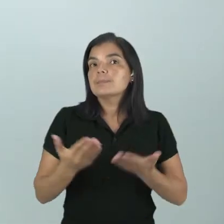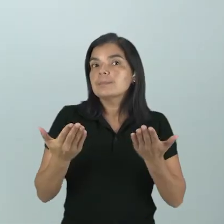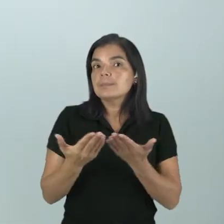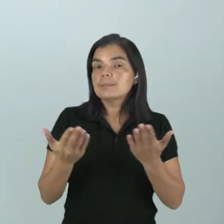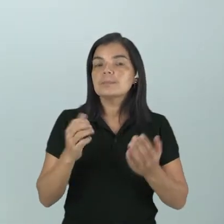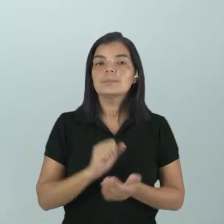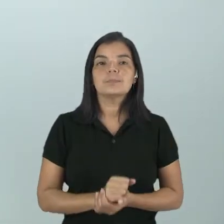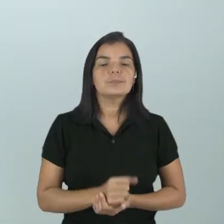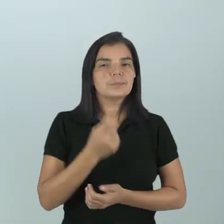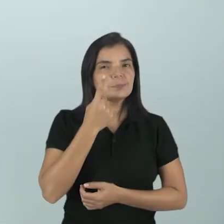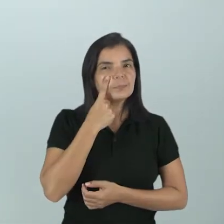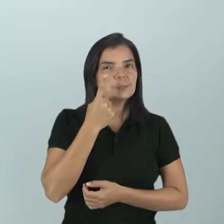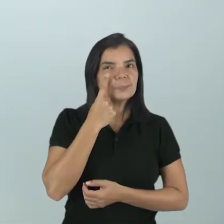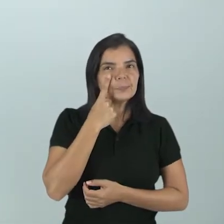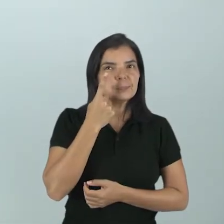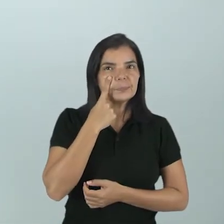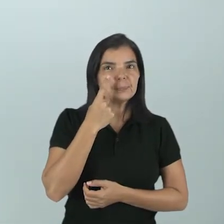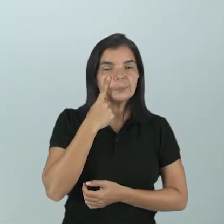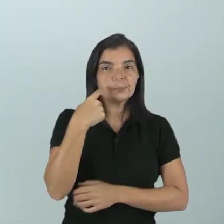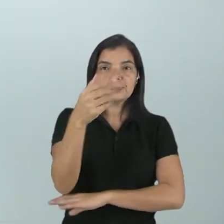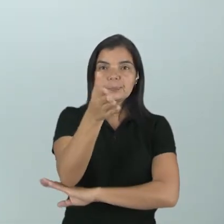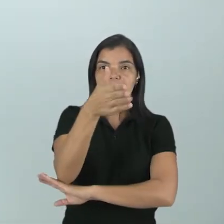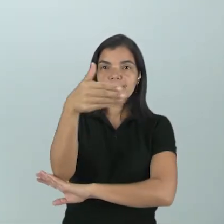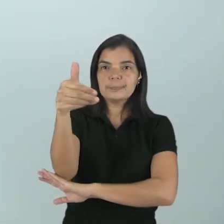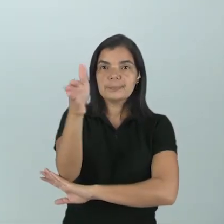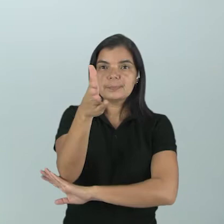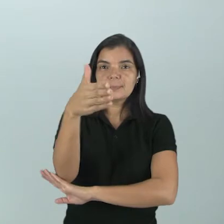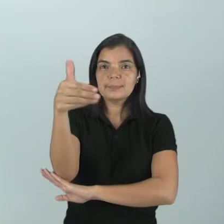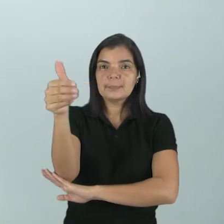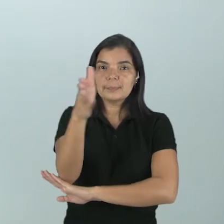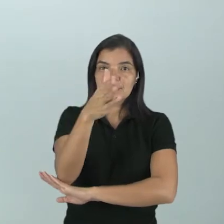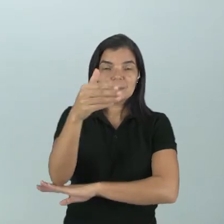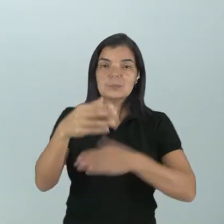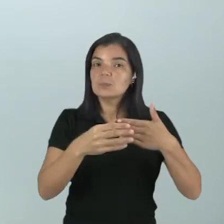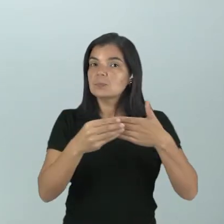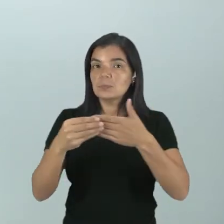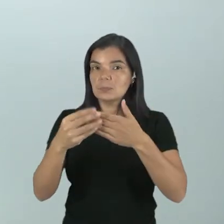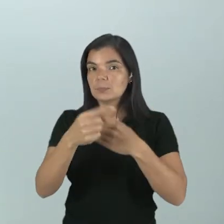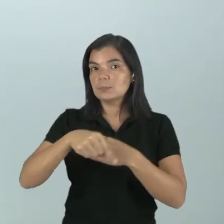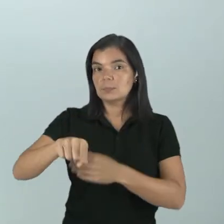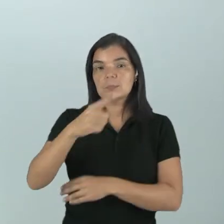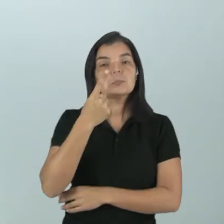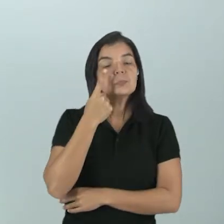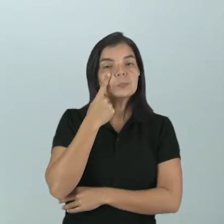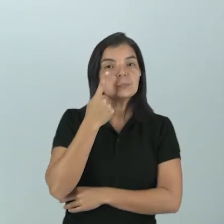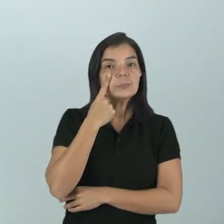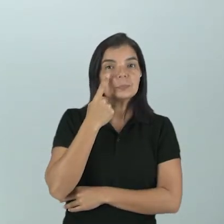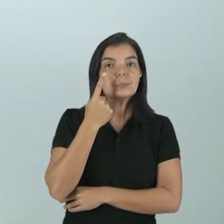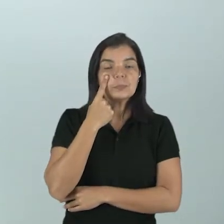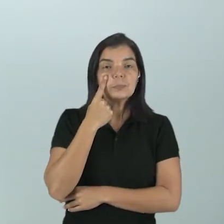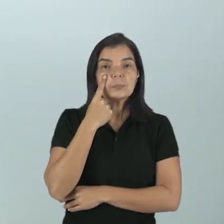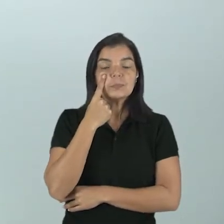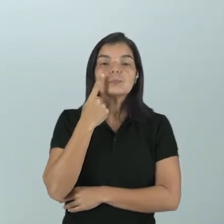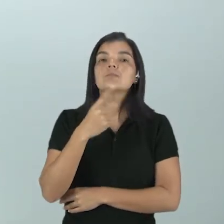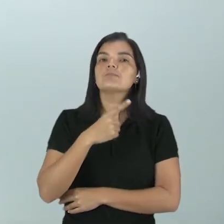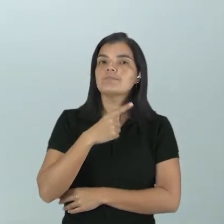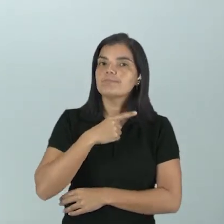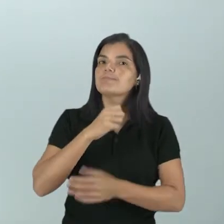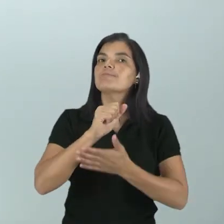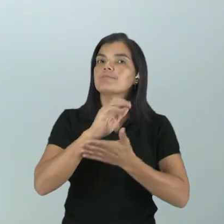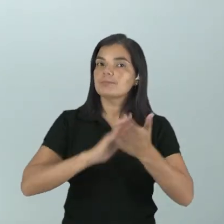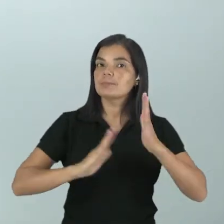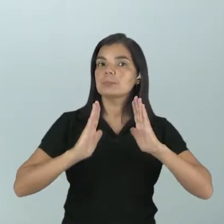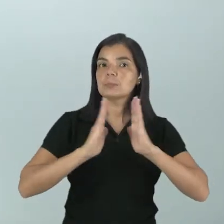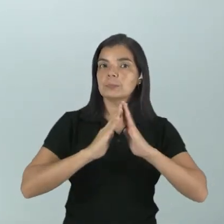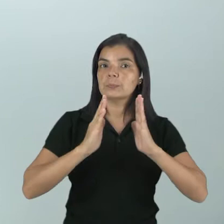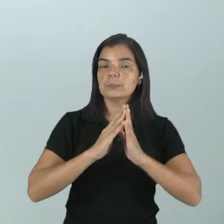Agora a gente vai observar uma bandeira, né? Quando eu não trouxe uma bandeira aqui para vocês terem isso como uma atividade de